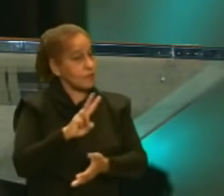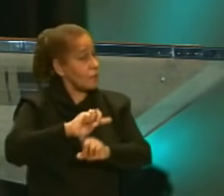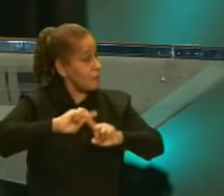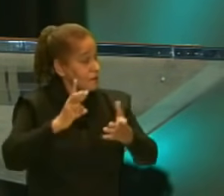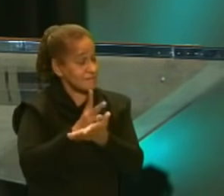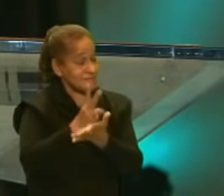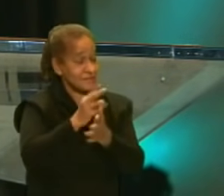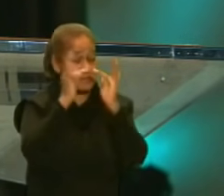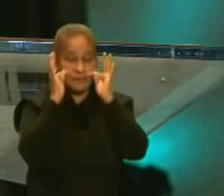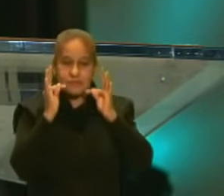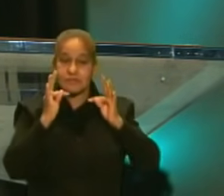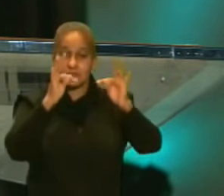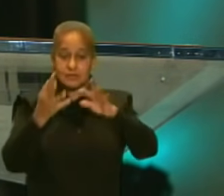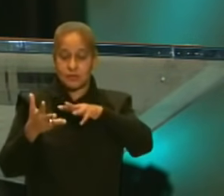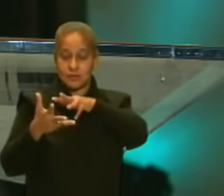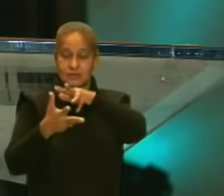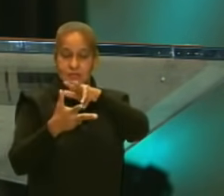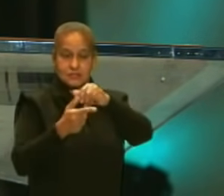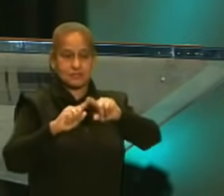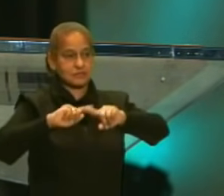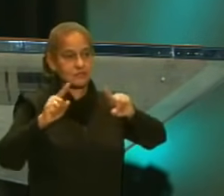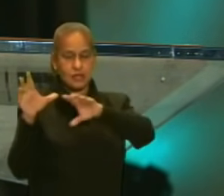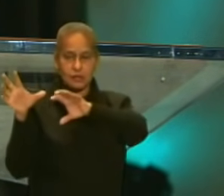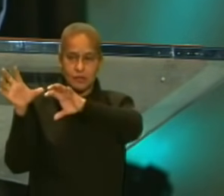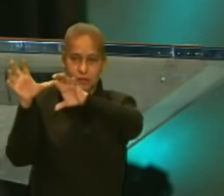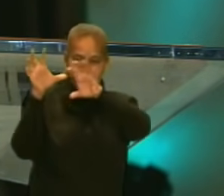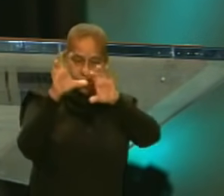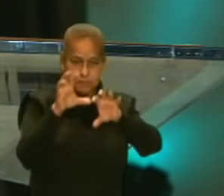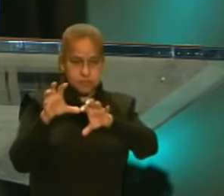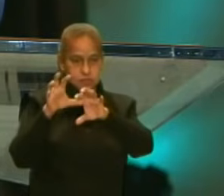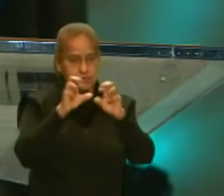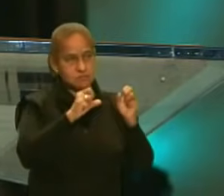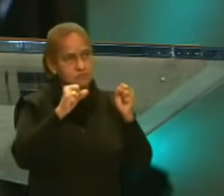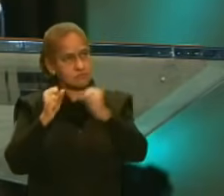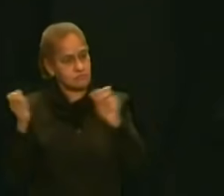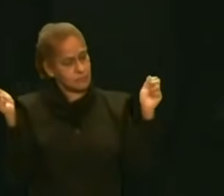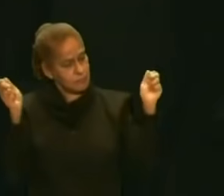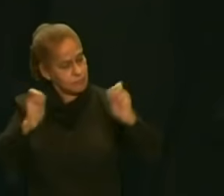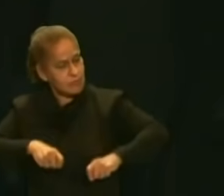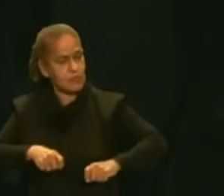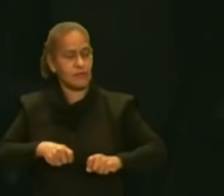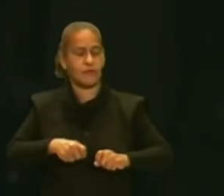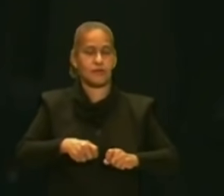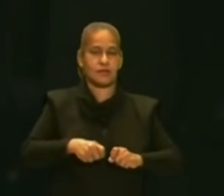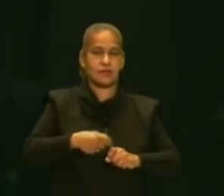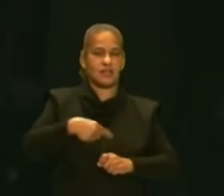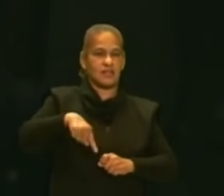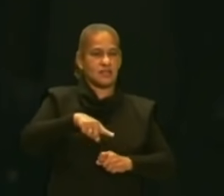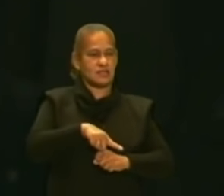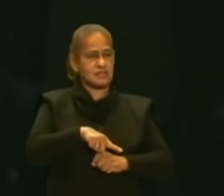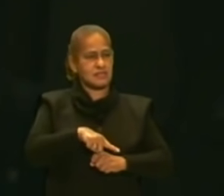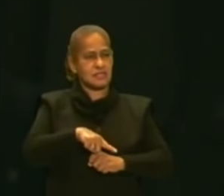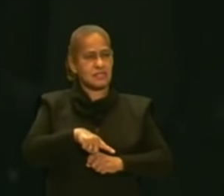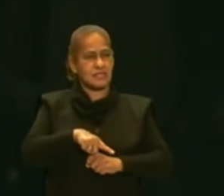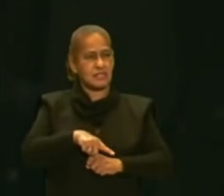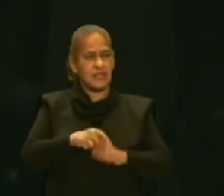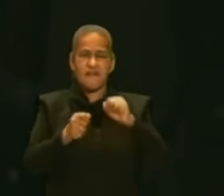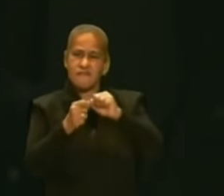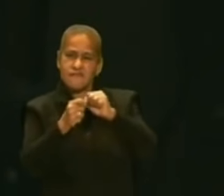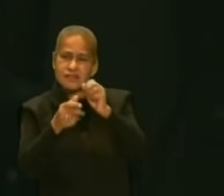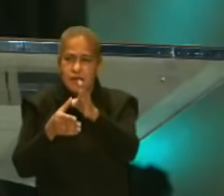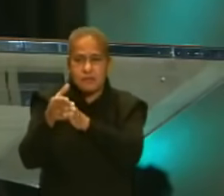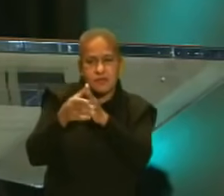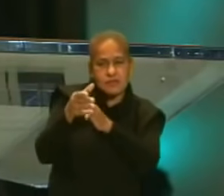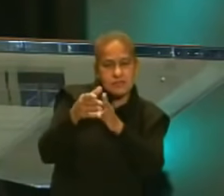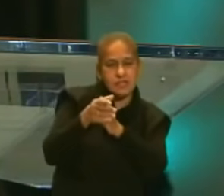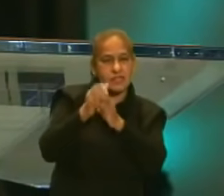terra, porém a influência, o poder, a capacidade de convencimento, de